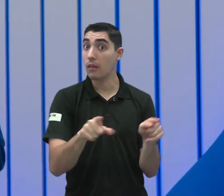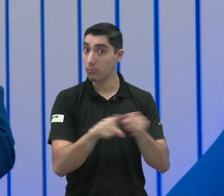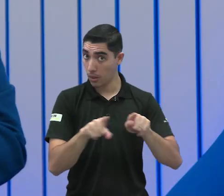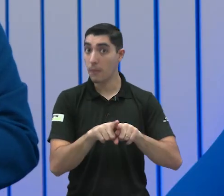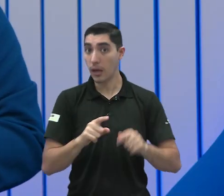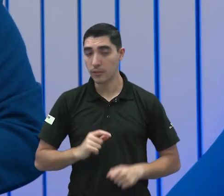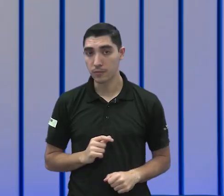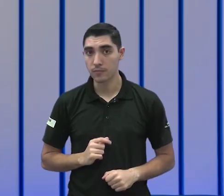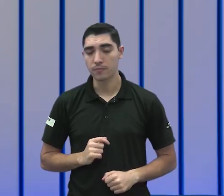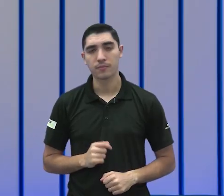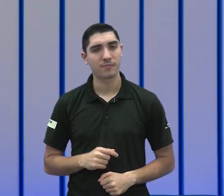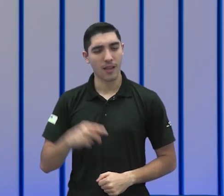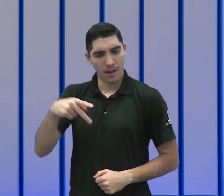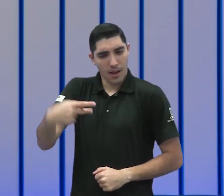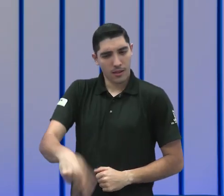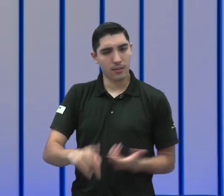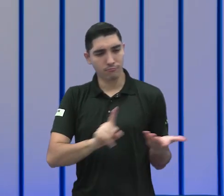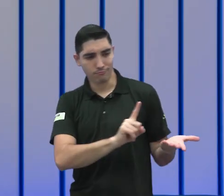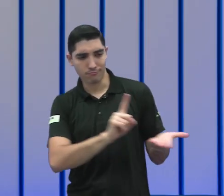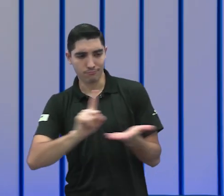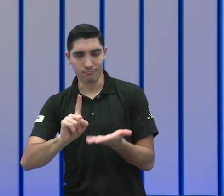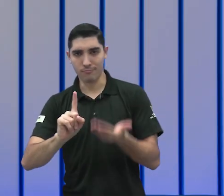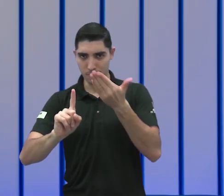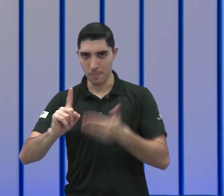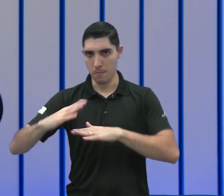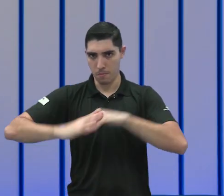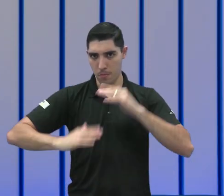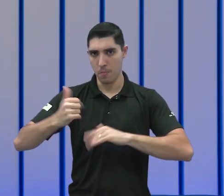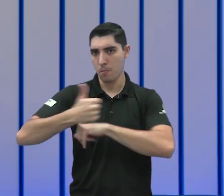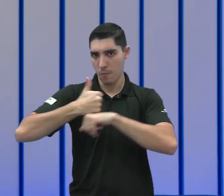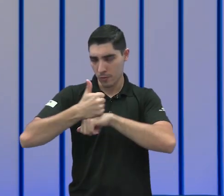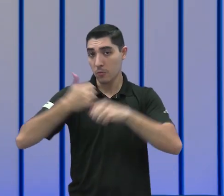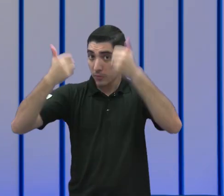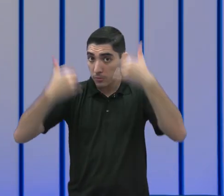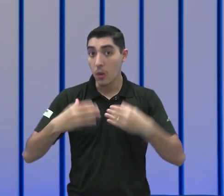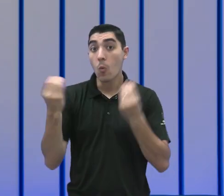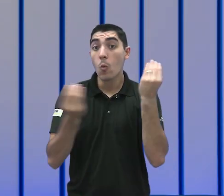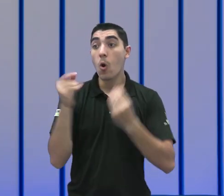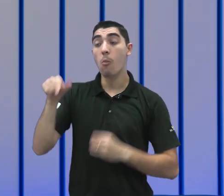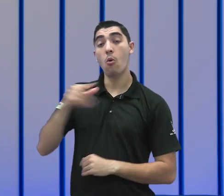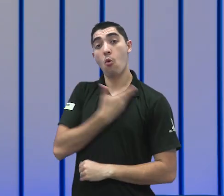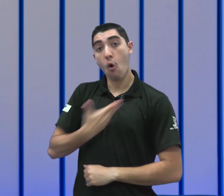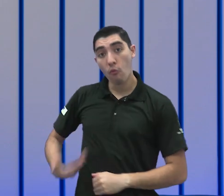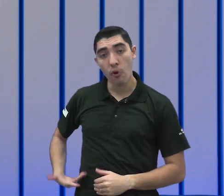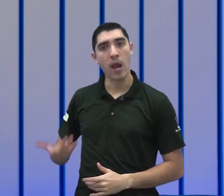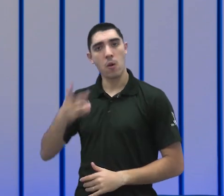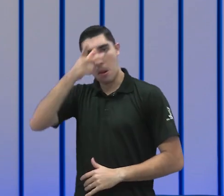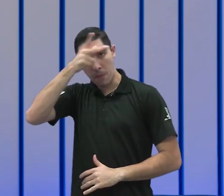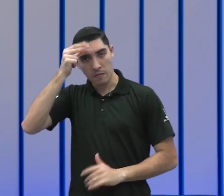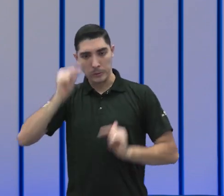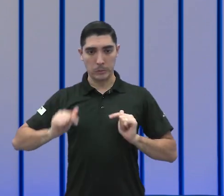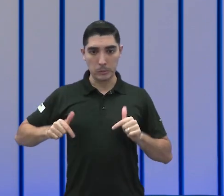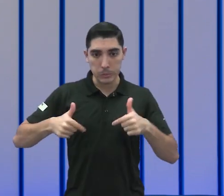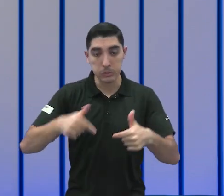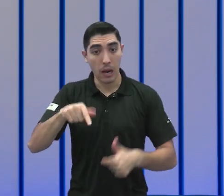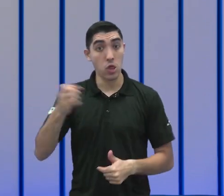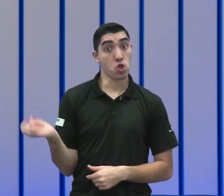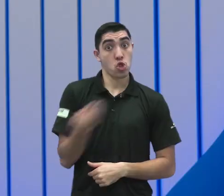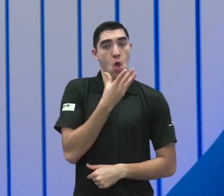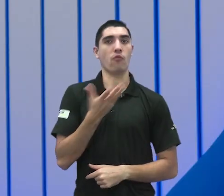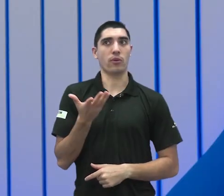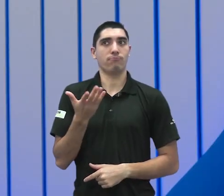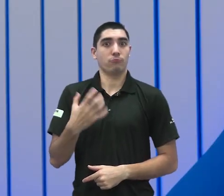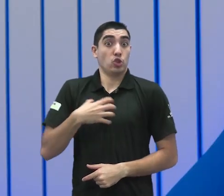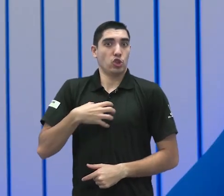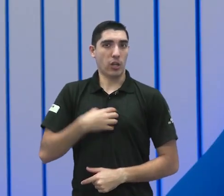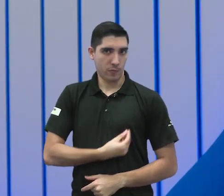de trabalho. No estúdio, vamos debater o que o poder público pode fazer diante dessa nova configuração urbana.